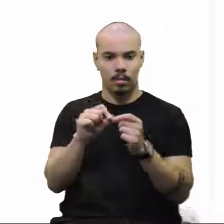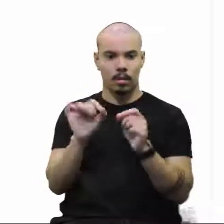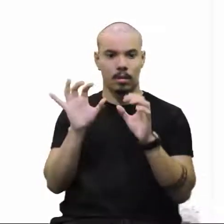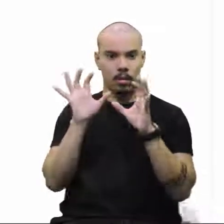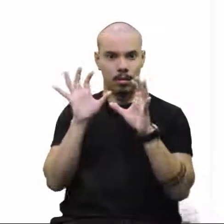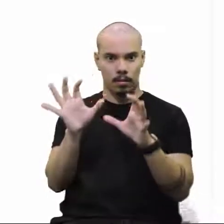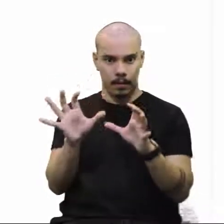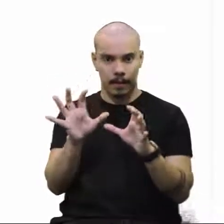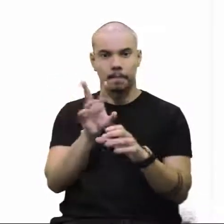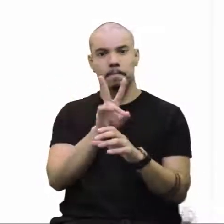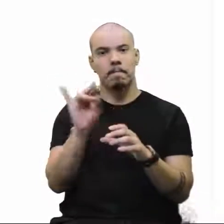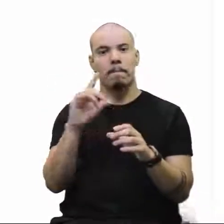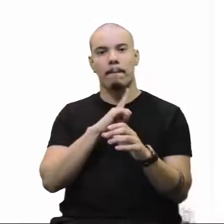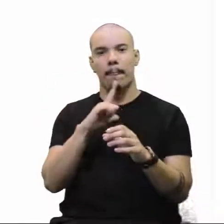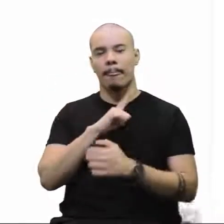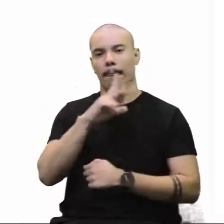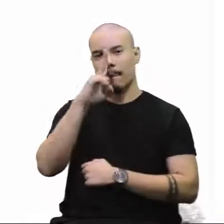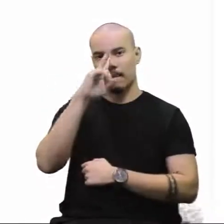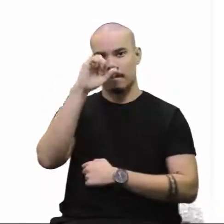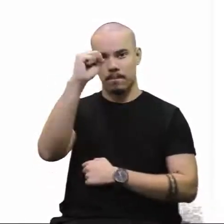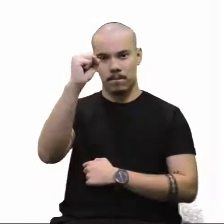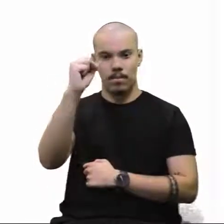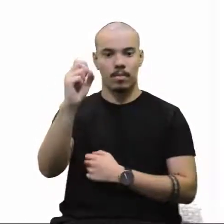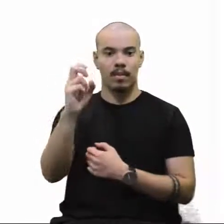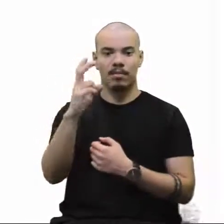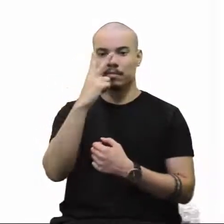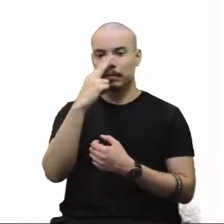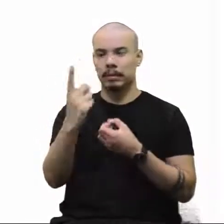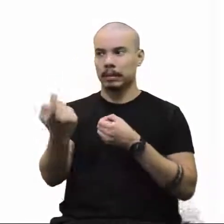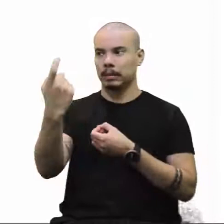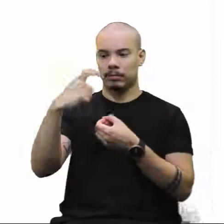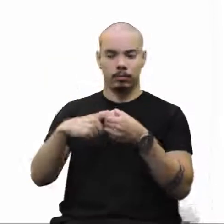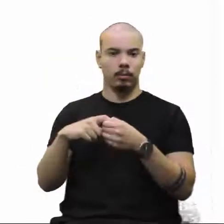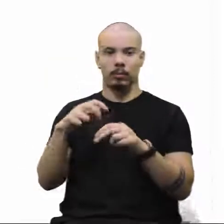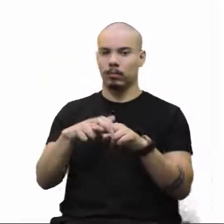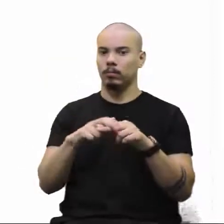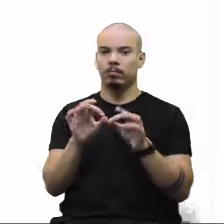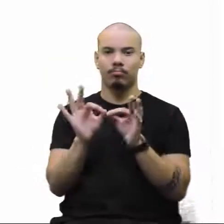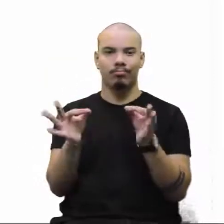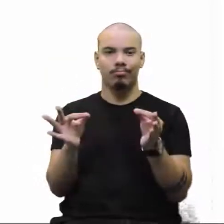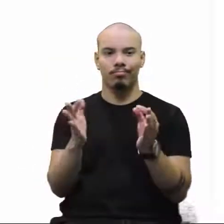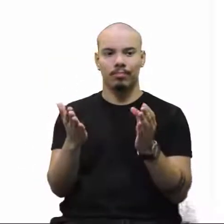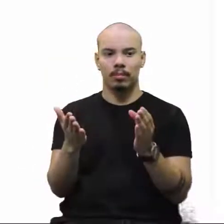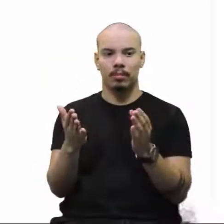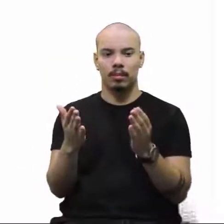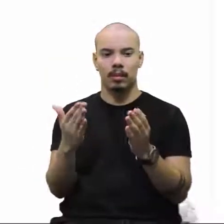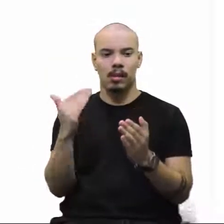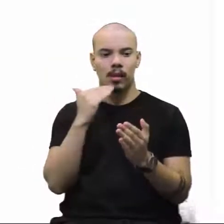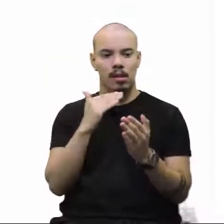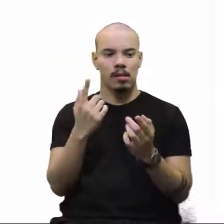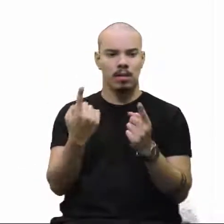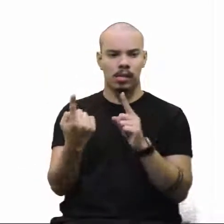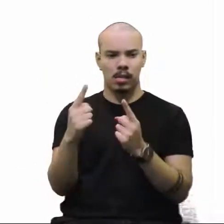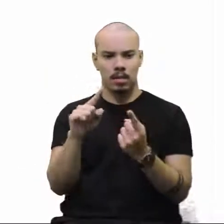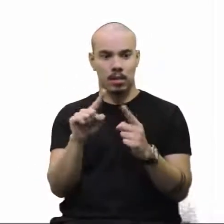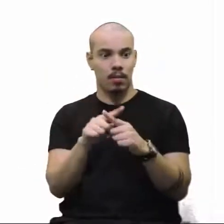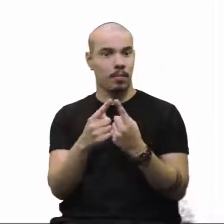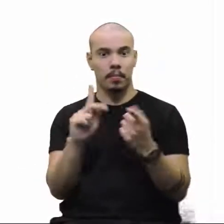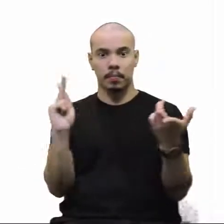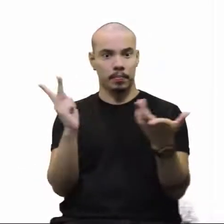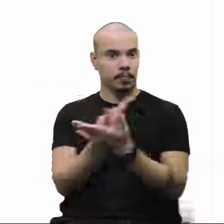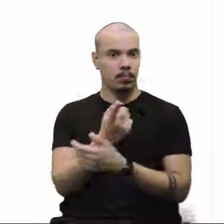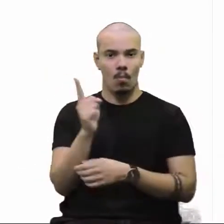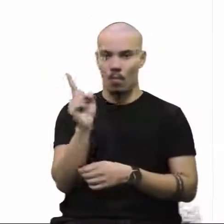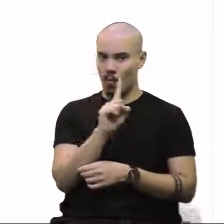ia acontecer? Essa força magnética ia fazer retornar. Então ele ia ficar simplesmente oscilando. Mas, para que isso não